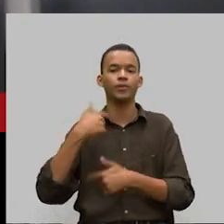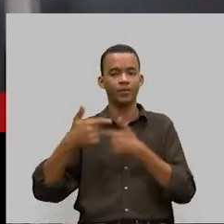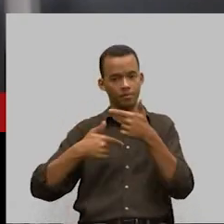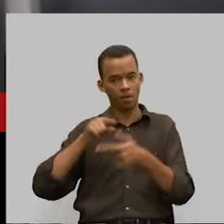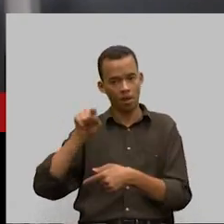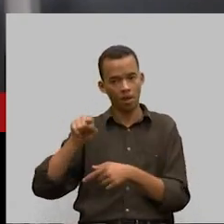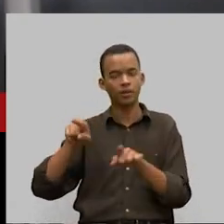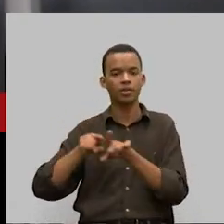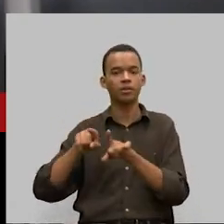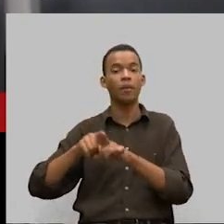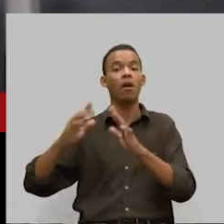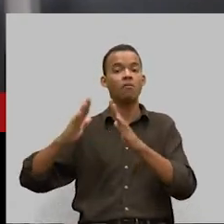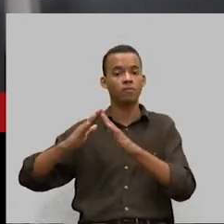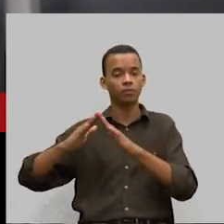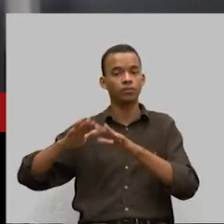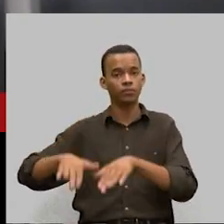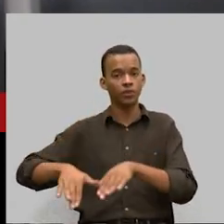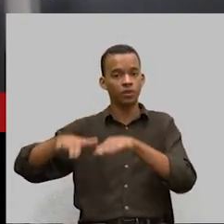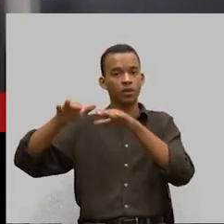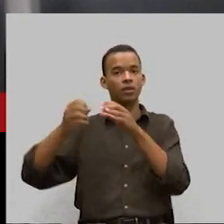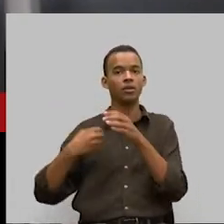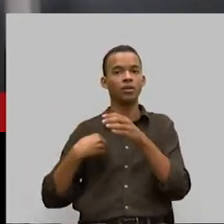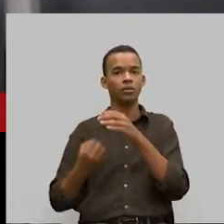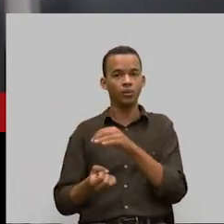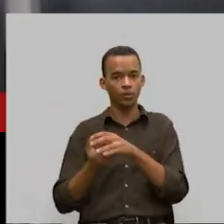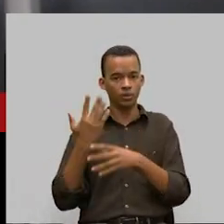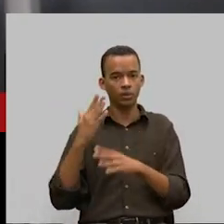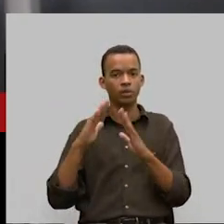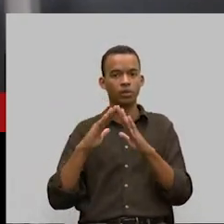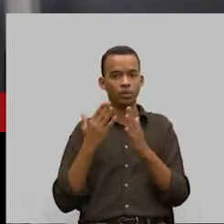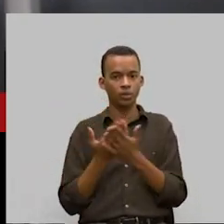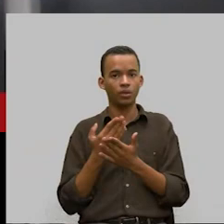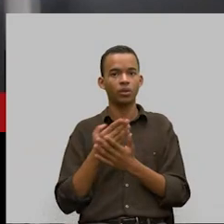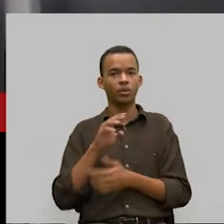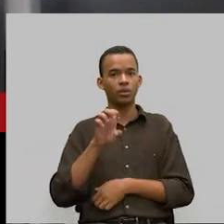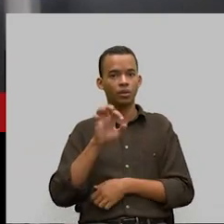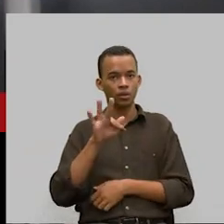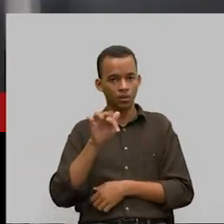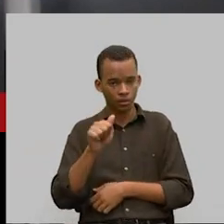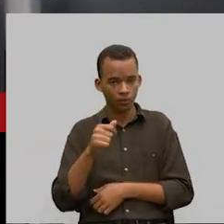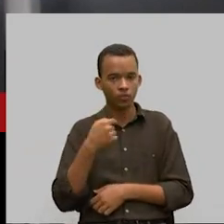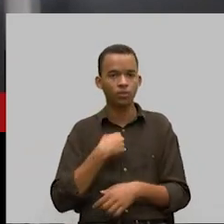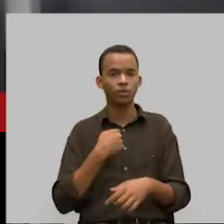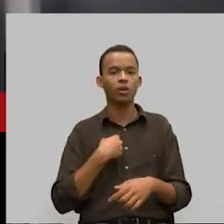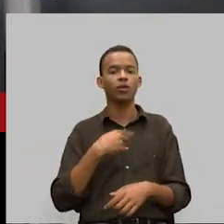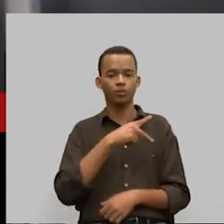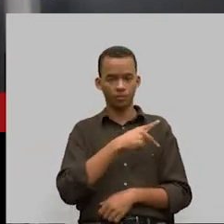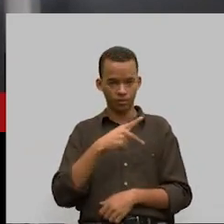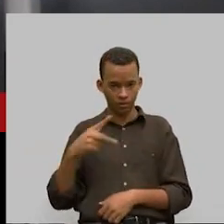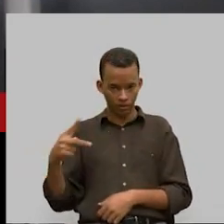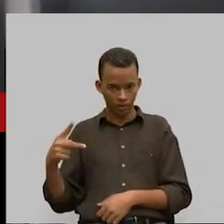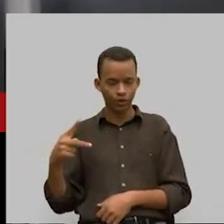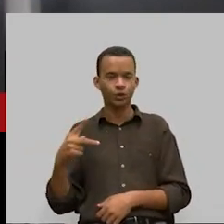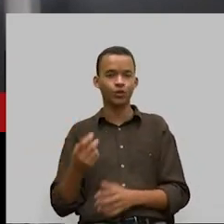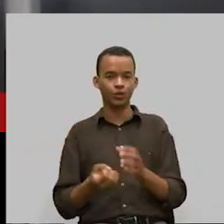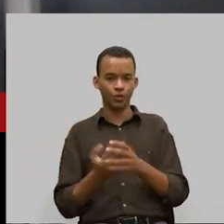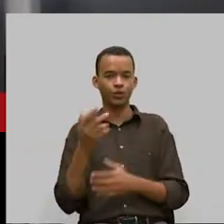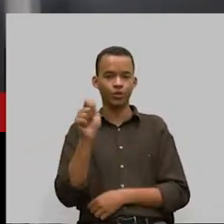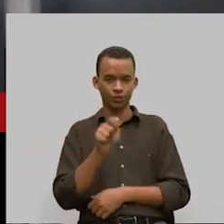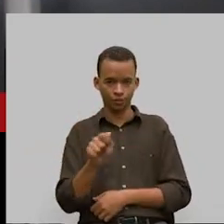oportunidade de criar uma Efa né fui o presidente fundador de uma associação escola família agrícola Serra do